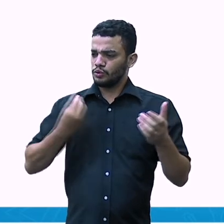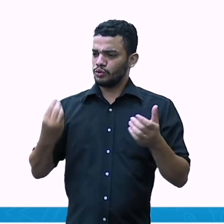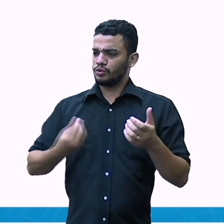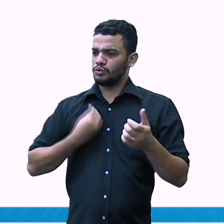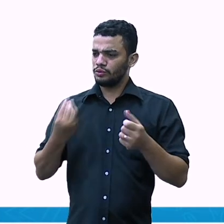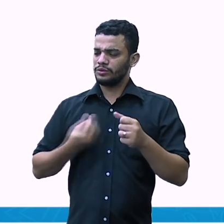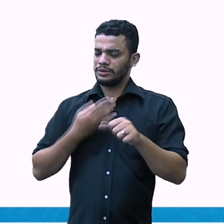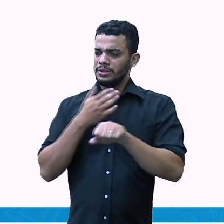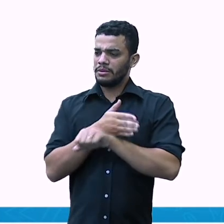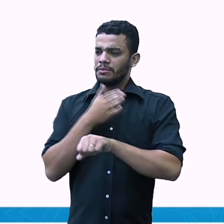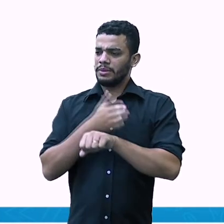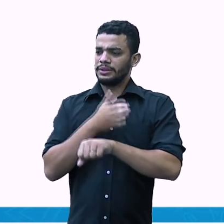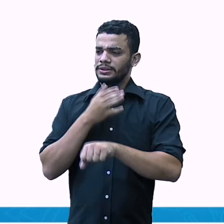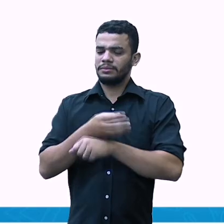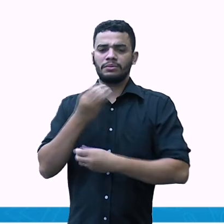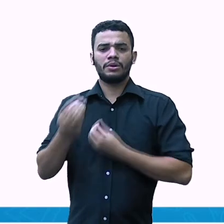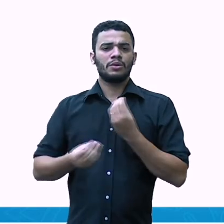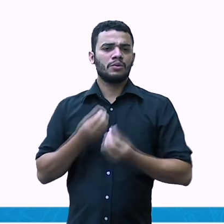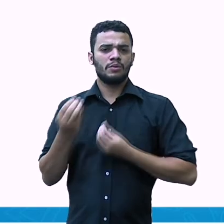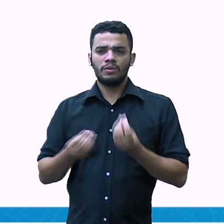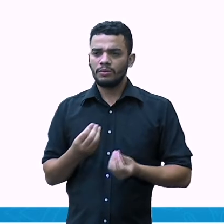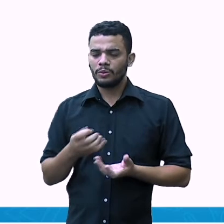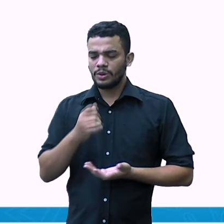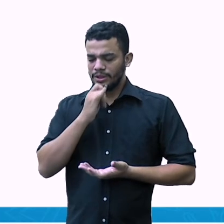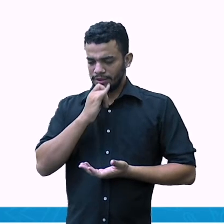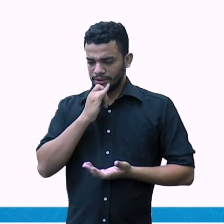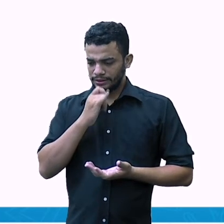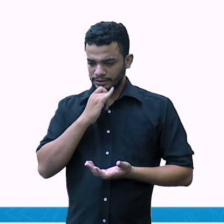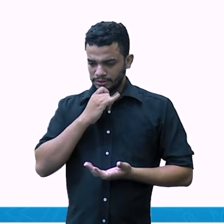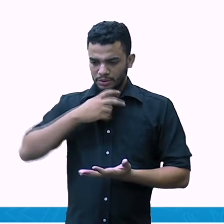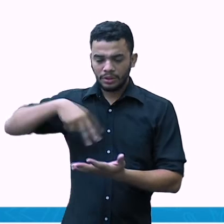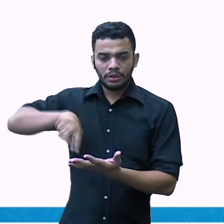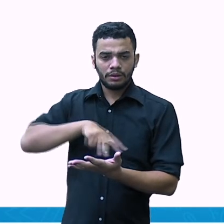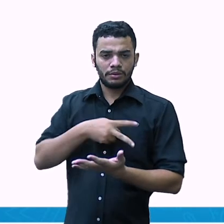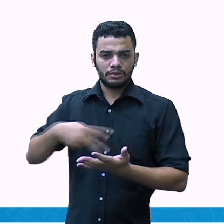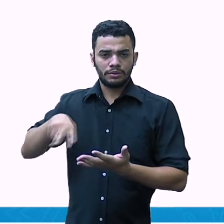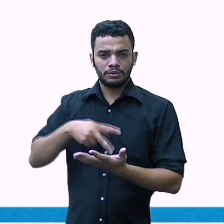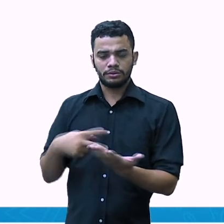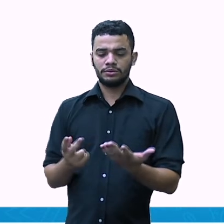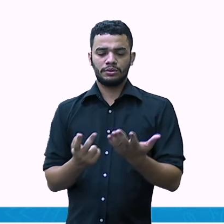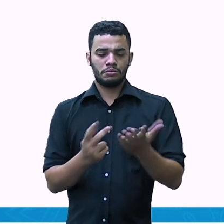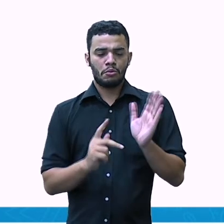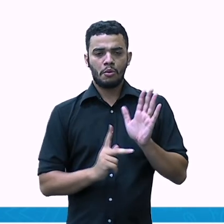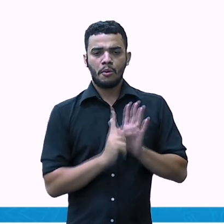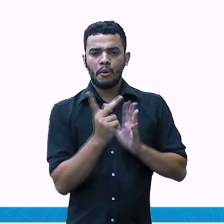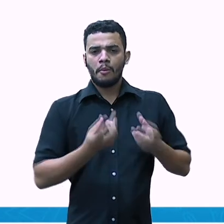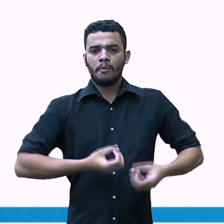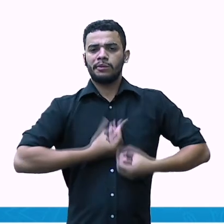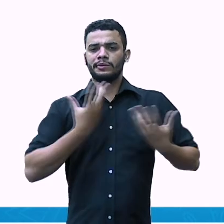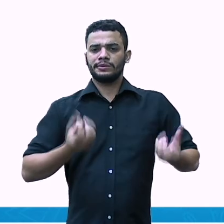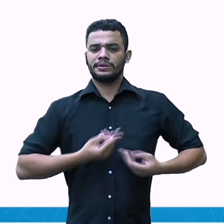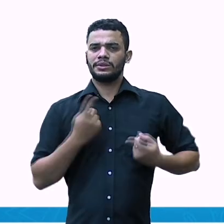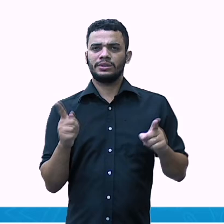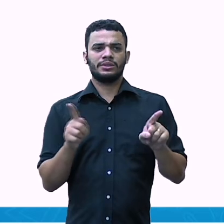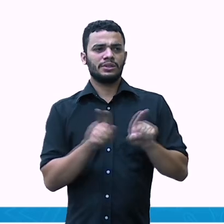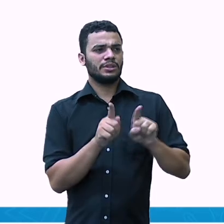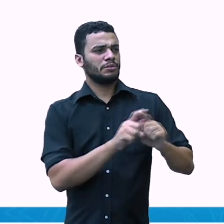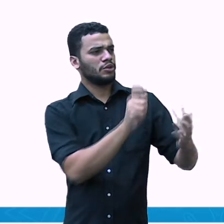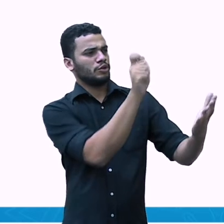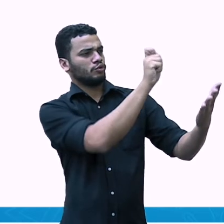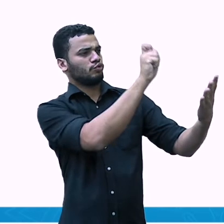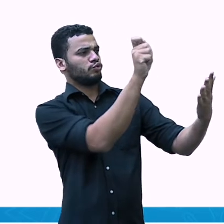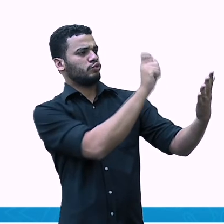De dança, poesia, grafite, esportes ou outra? Bem, essa é uma pergunta